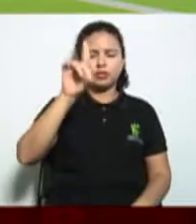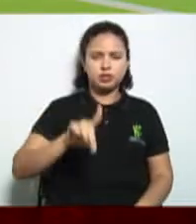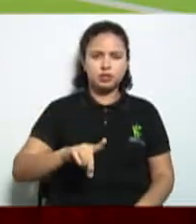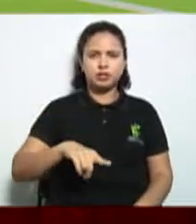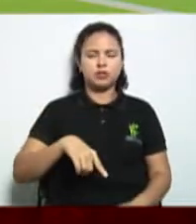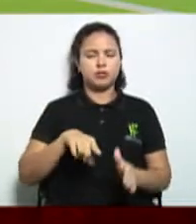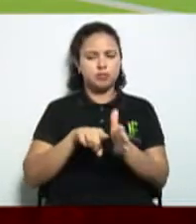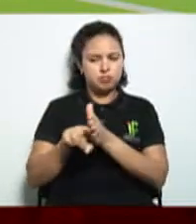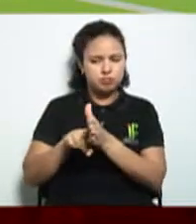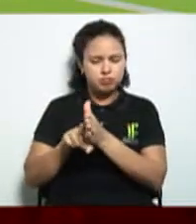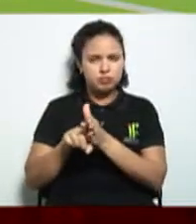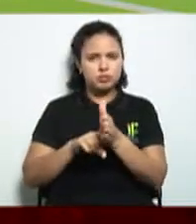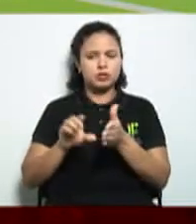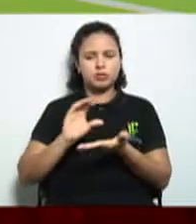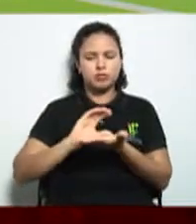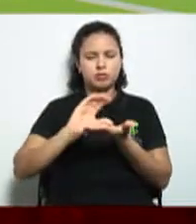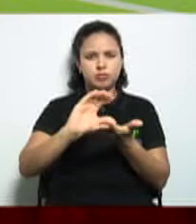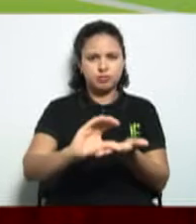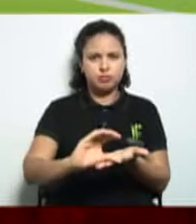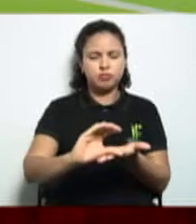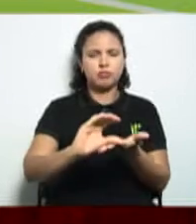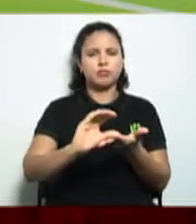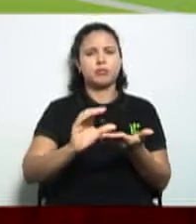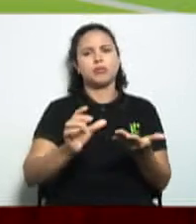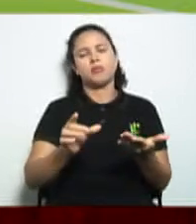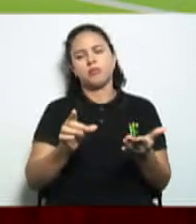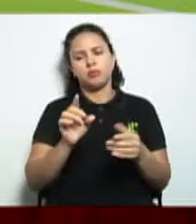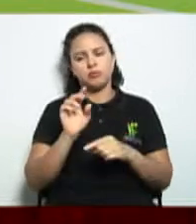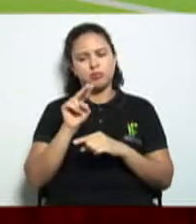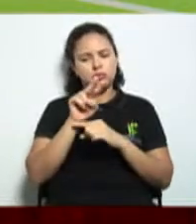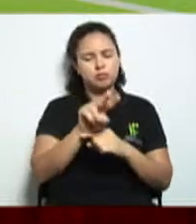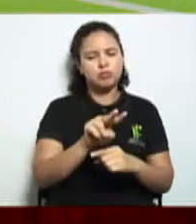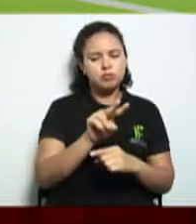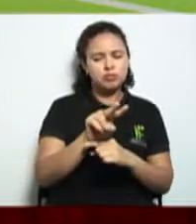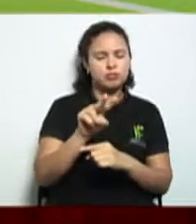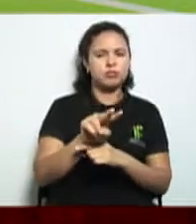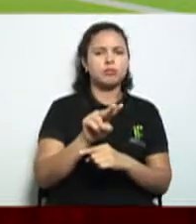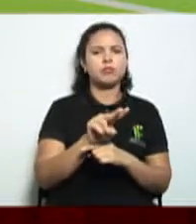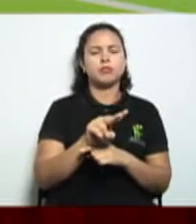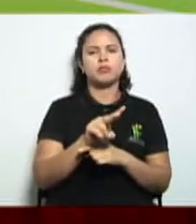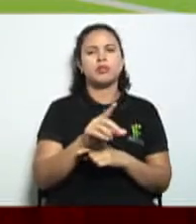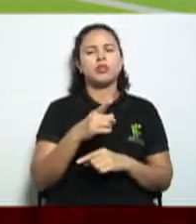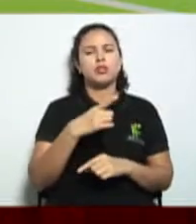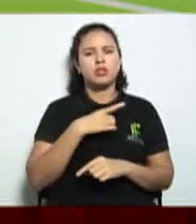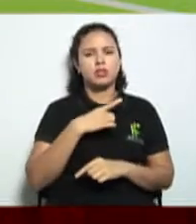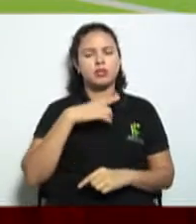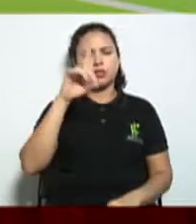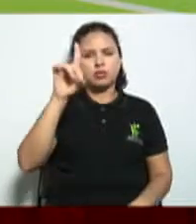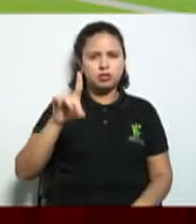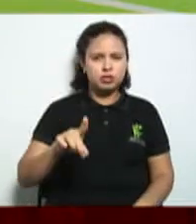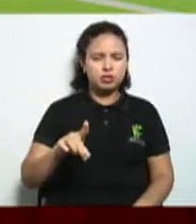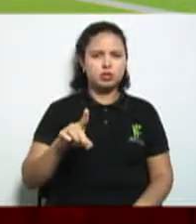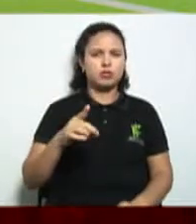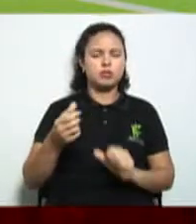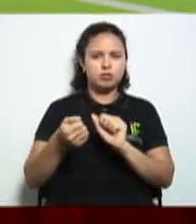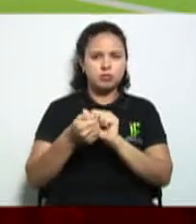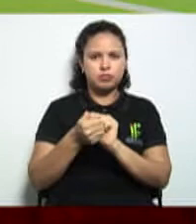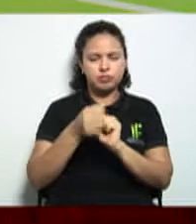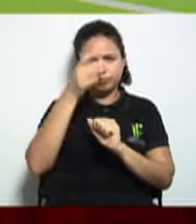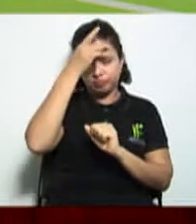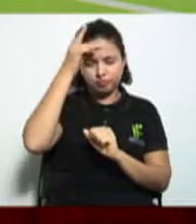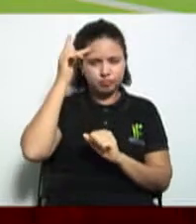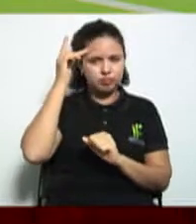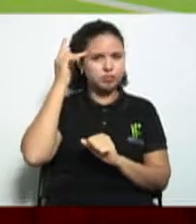uma bolsa, têm o dever de ir, de avaliar, de acompanhar, né, tem o direito de ter um supervisor para acompanhar, e tudo